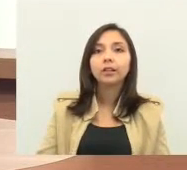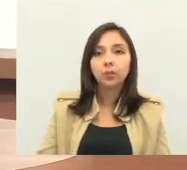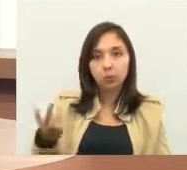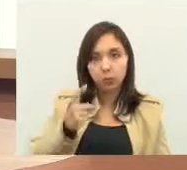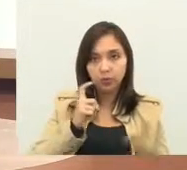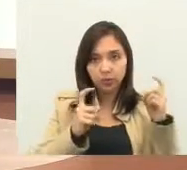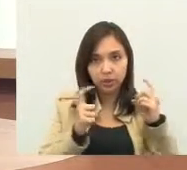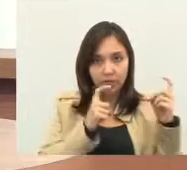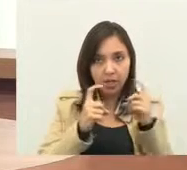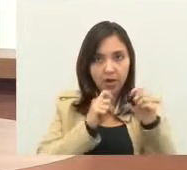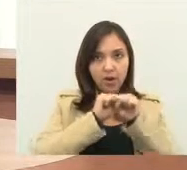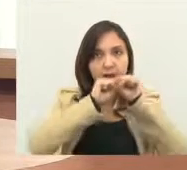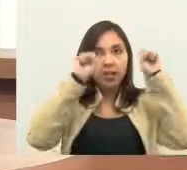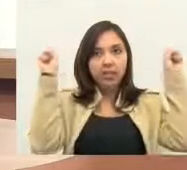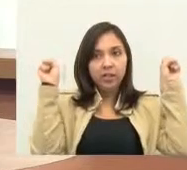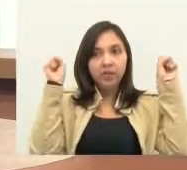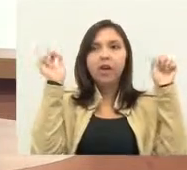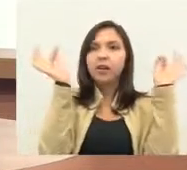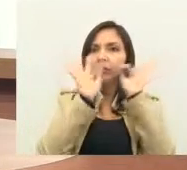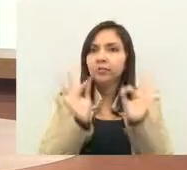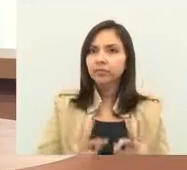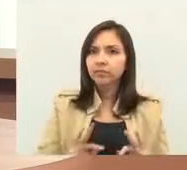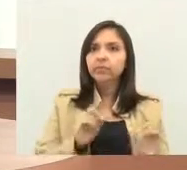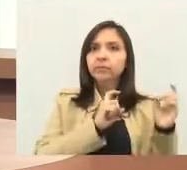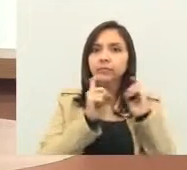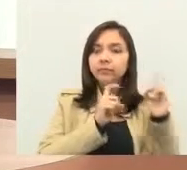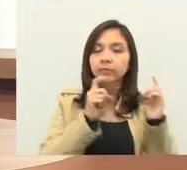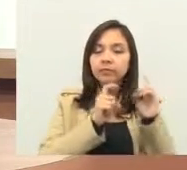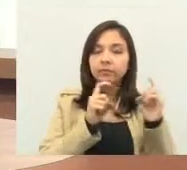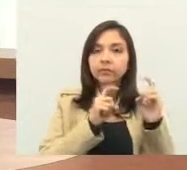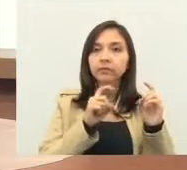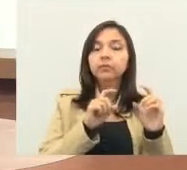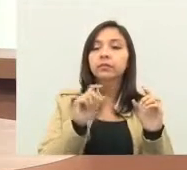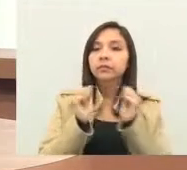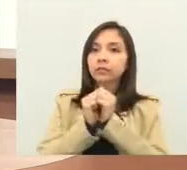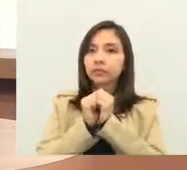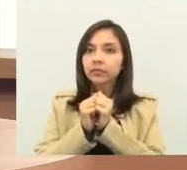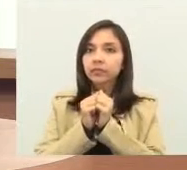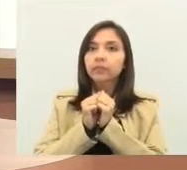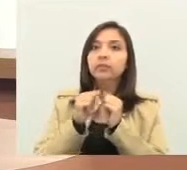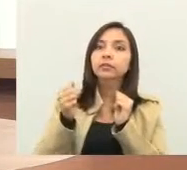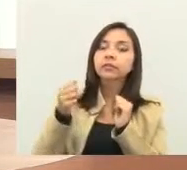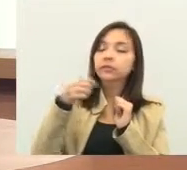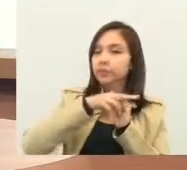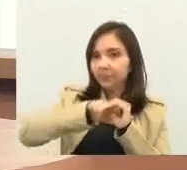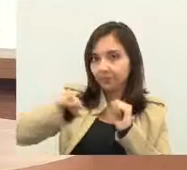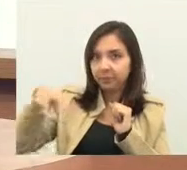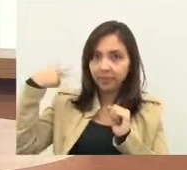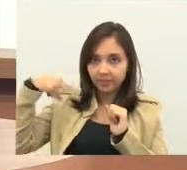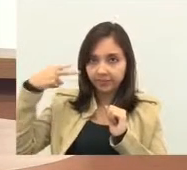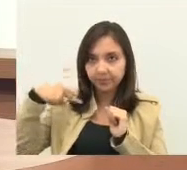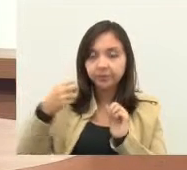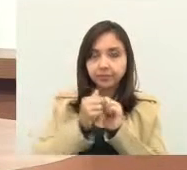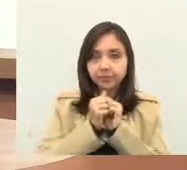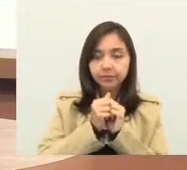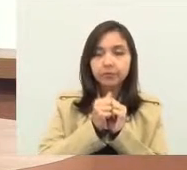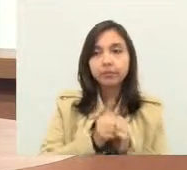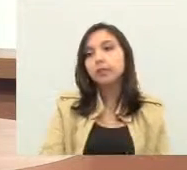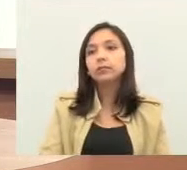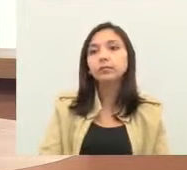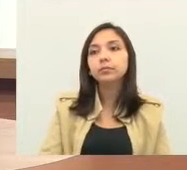ocorreu hoje pela manhã, eu fico muito feliz que ela tenha acontecido, o vereador Pastor Anistaldo, o vereador Novinho Brasil, enfim, e a bancada